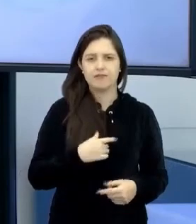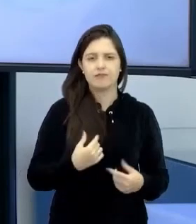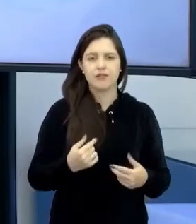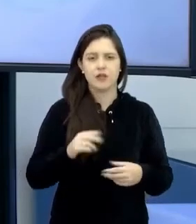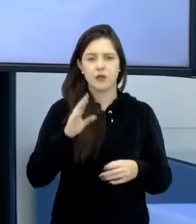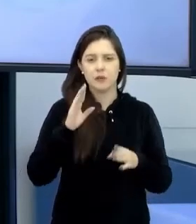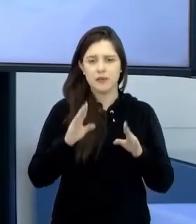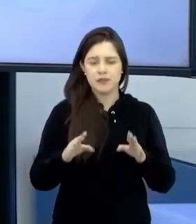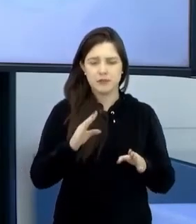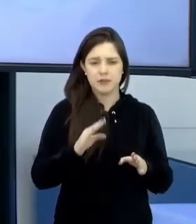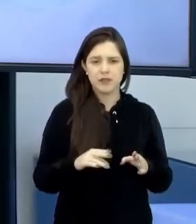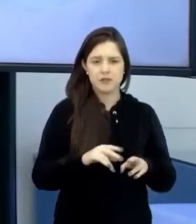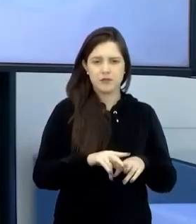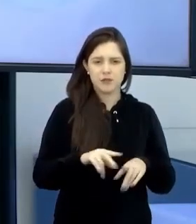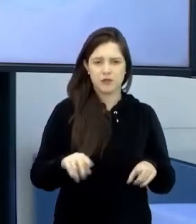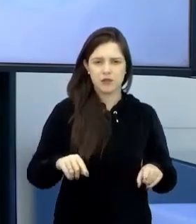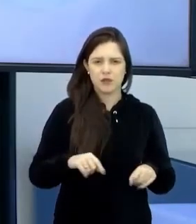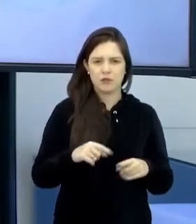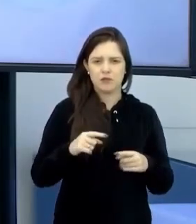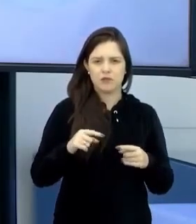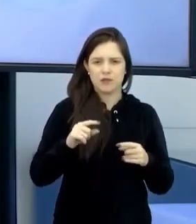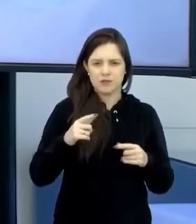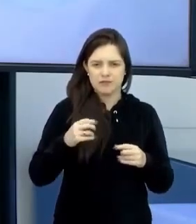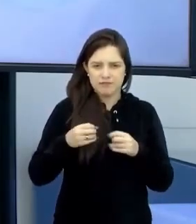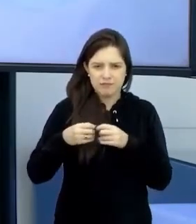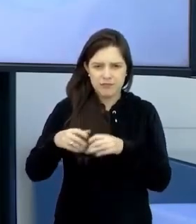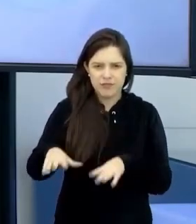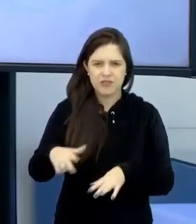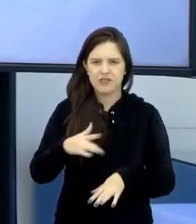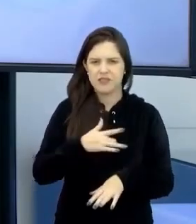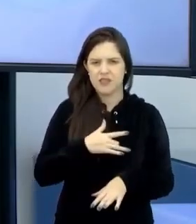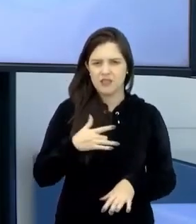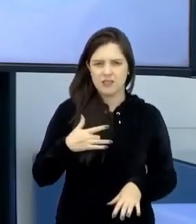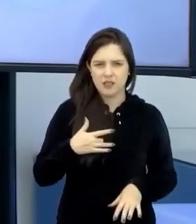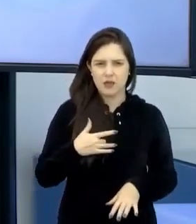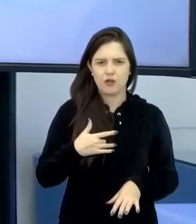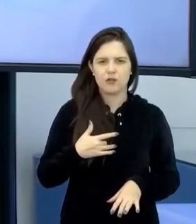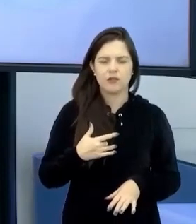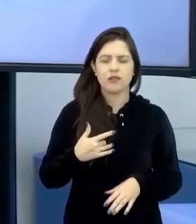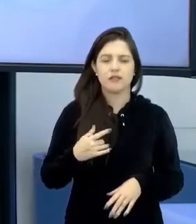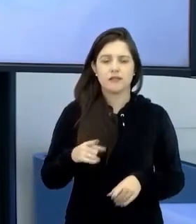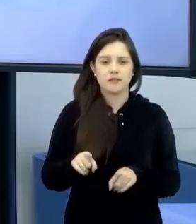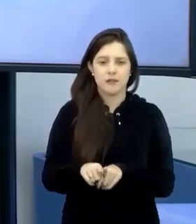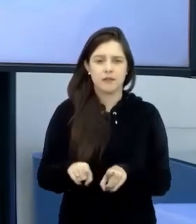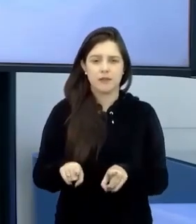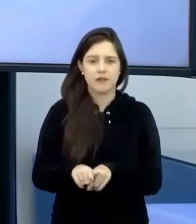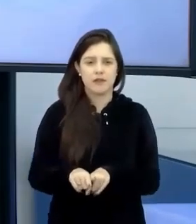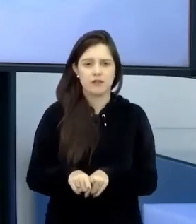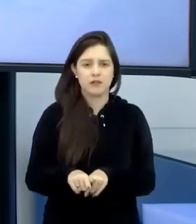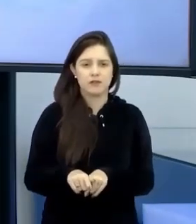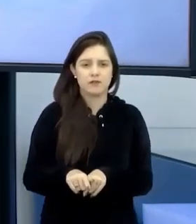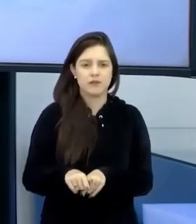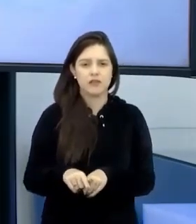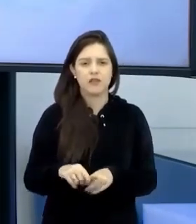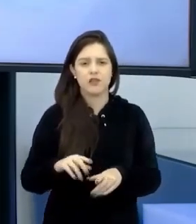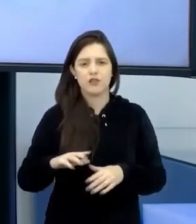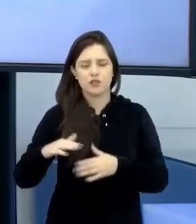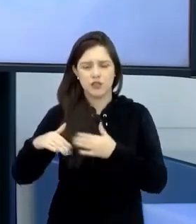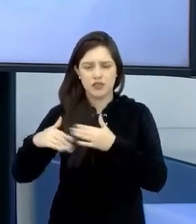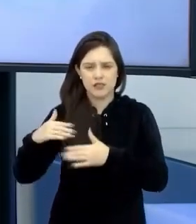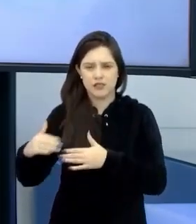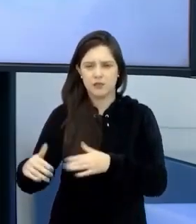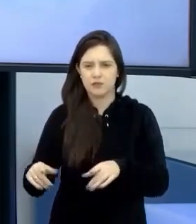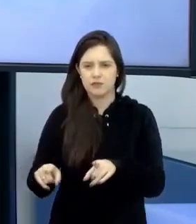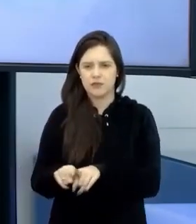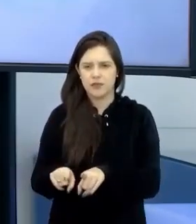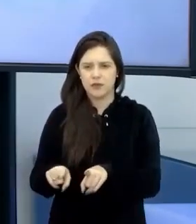temos vários artigos aí que já mostraram que isso daí acontece. Então, passa por uma descendência, né? Vai passando de uma geração para outra.